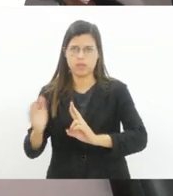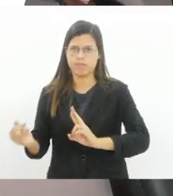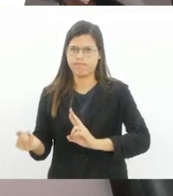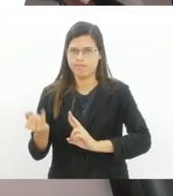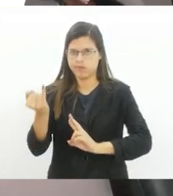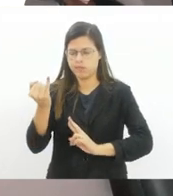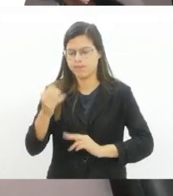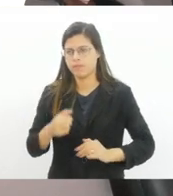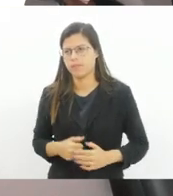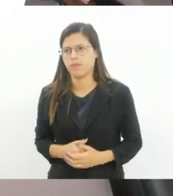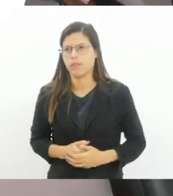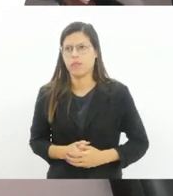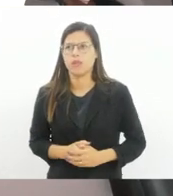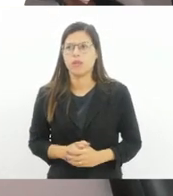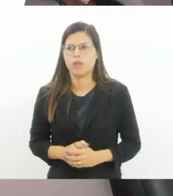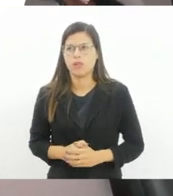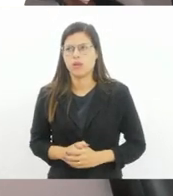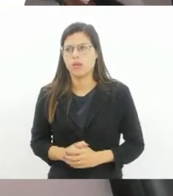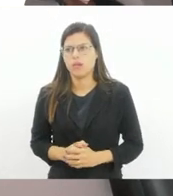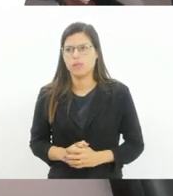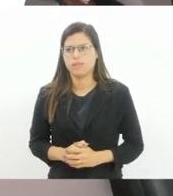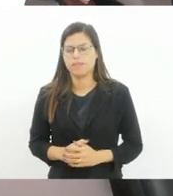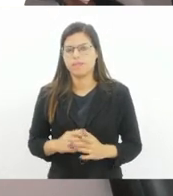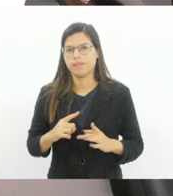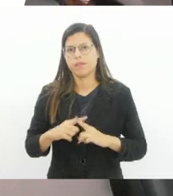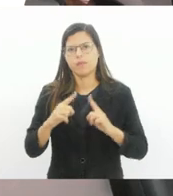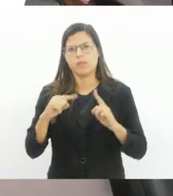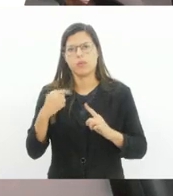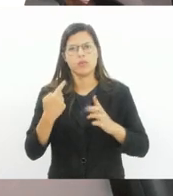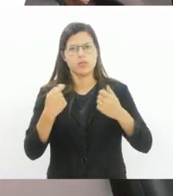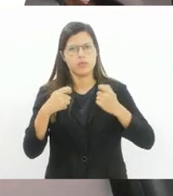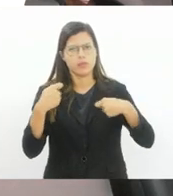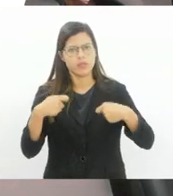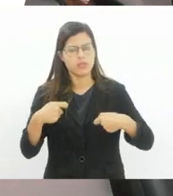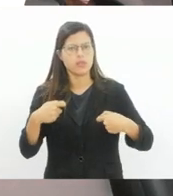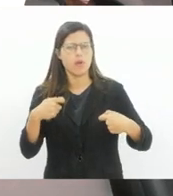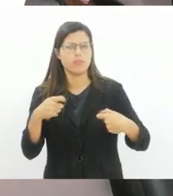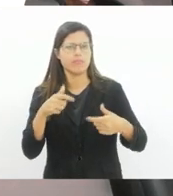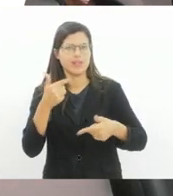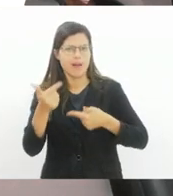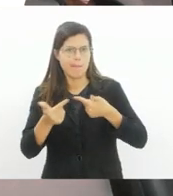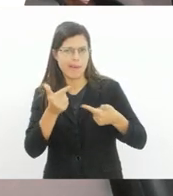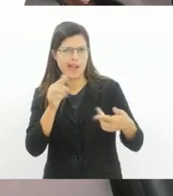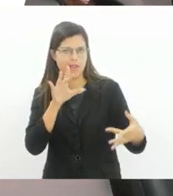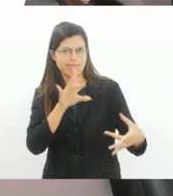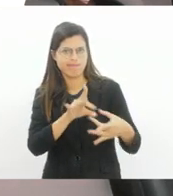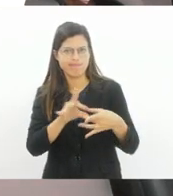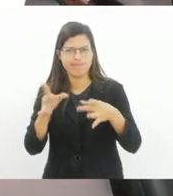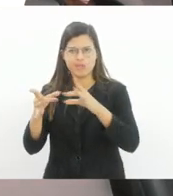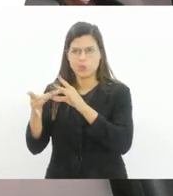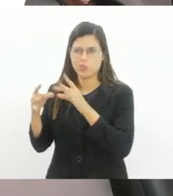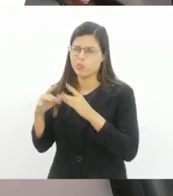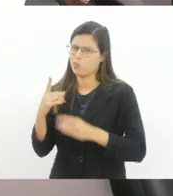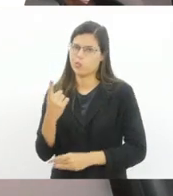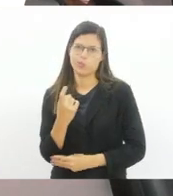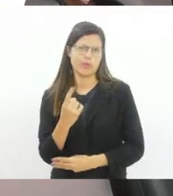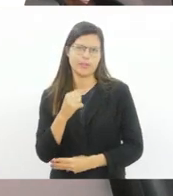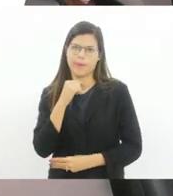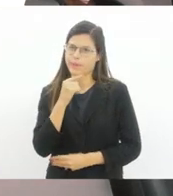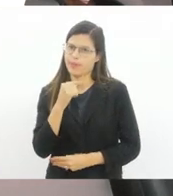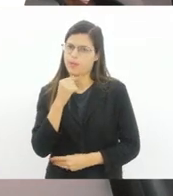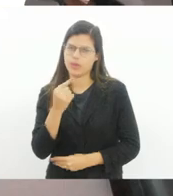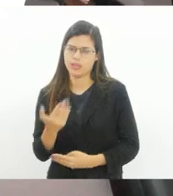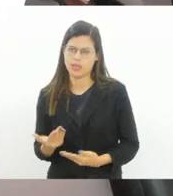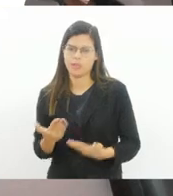importante, mas a gente precisa realmente trabalhar em rede, porque uma andorinha só não faz verão de jeito